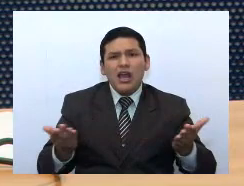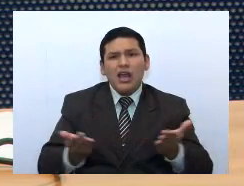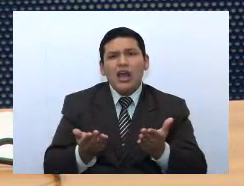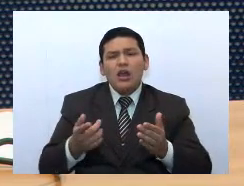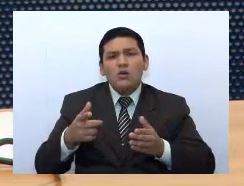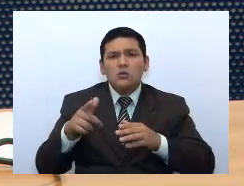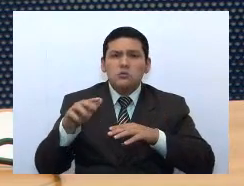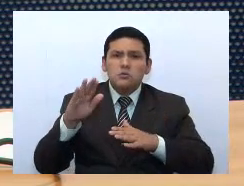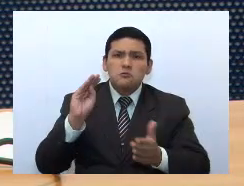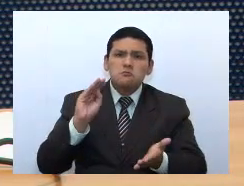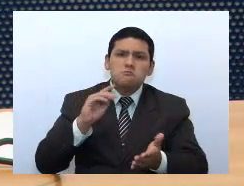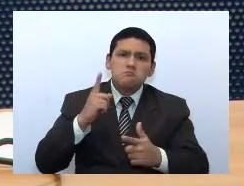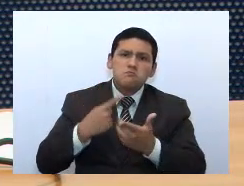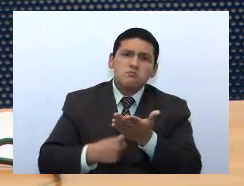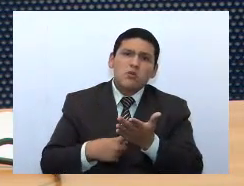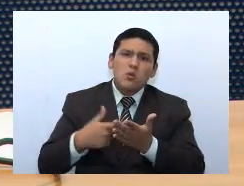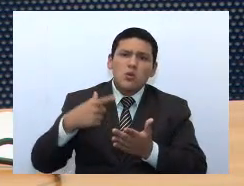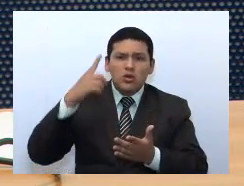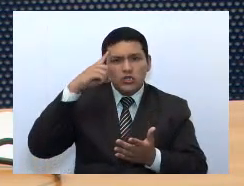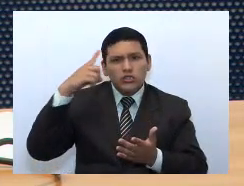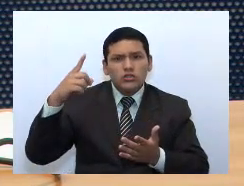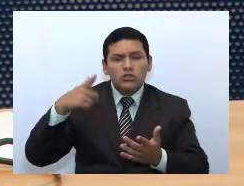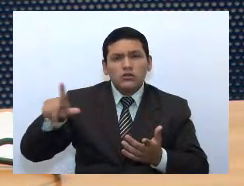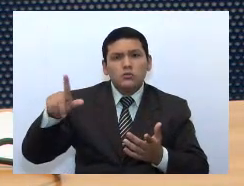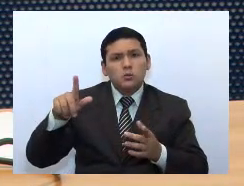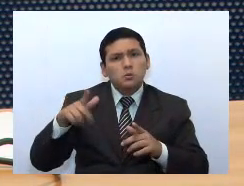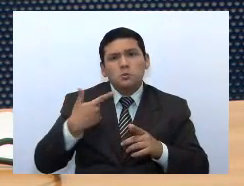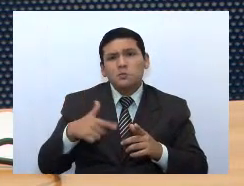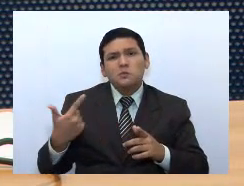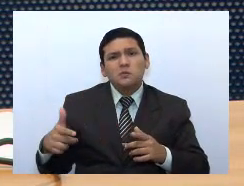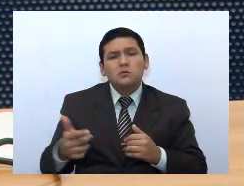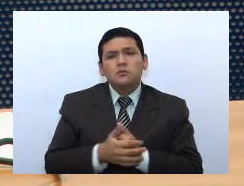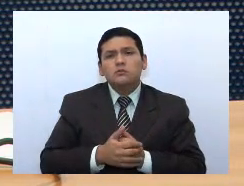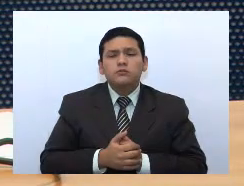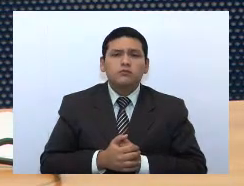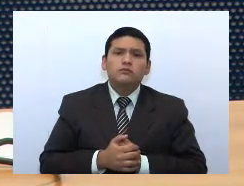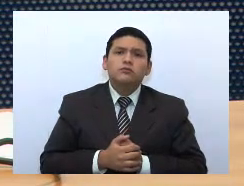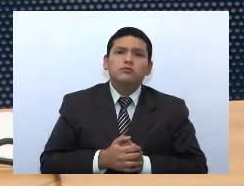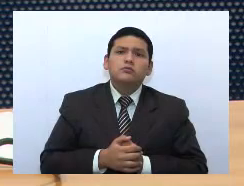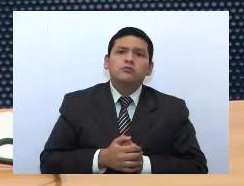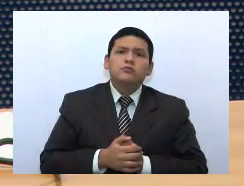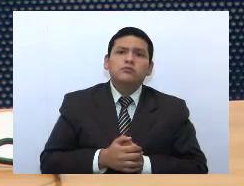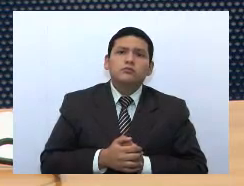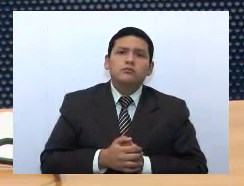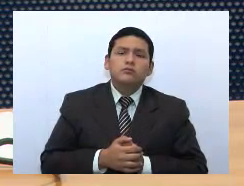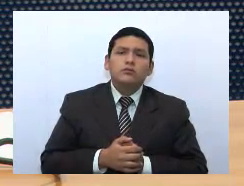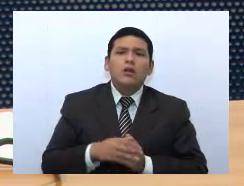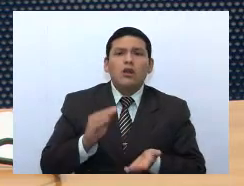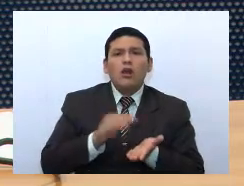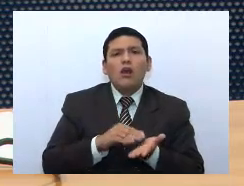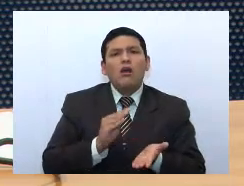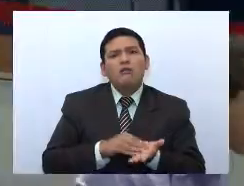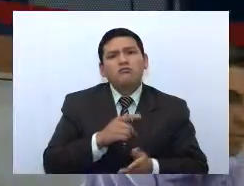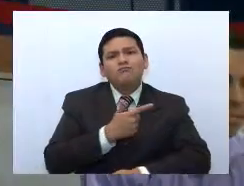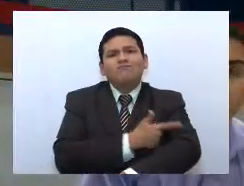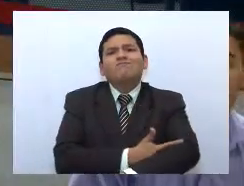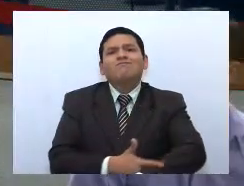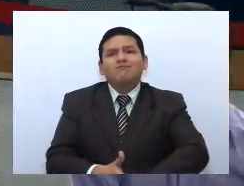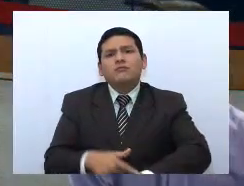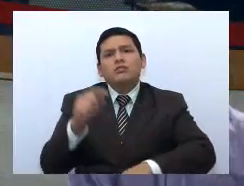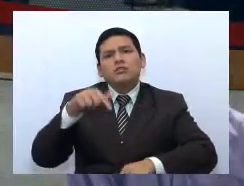com então, essa audiência. Se na falta, né, não dá, acho que é uma falta de respeito